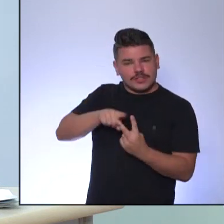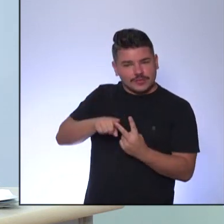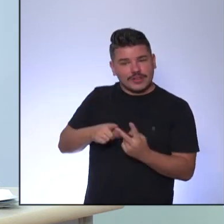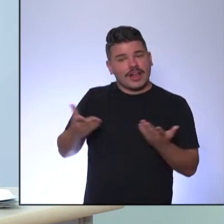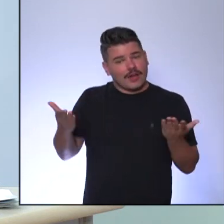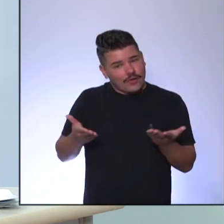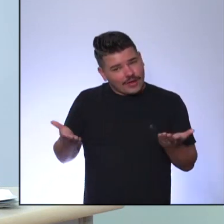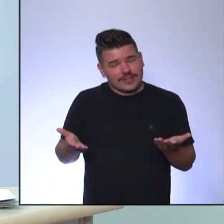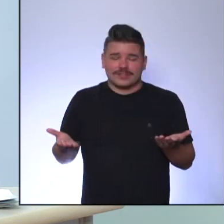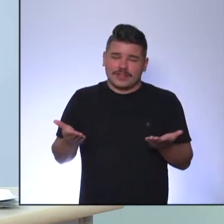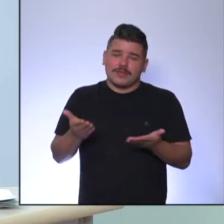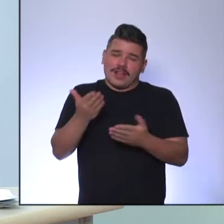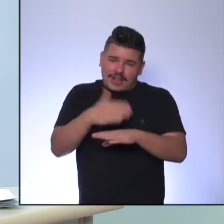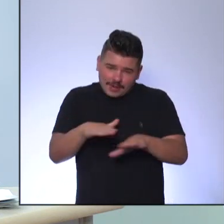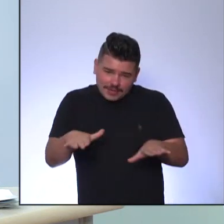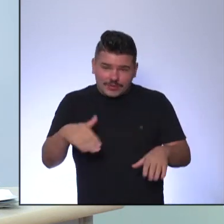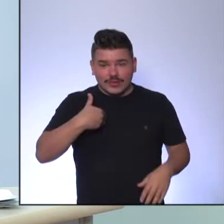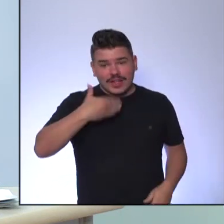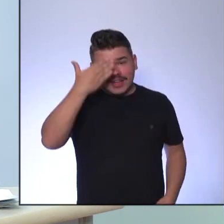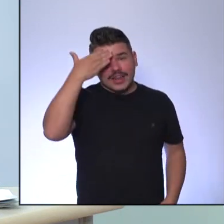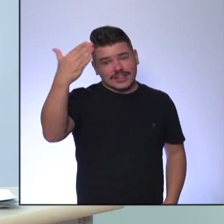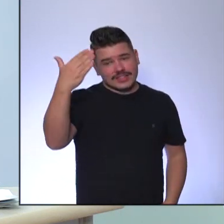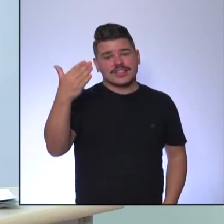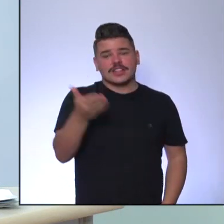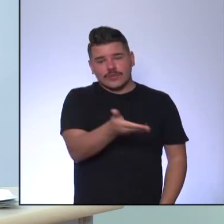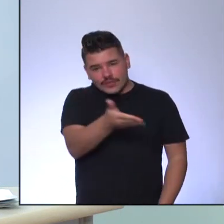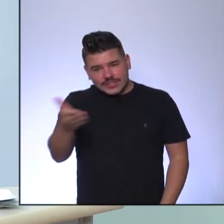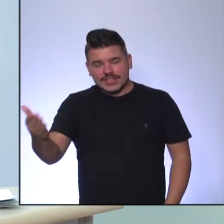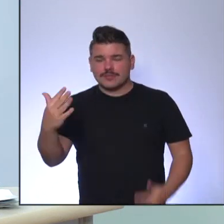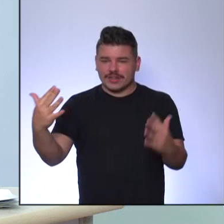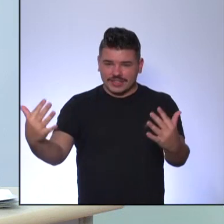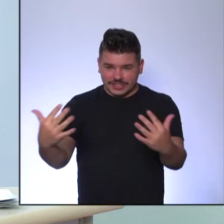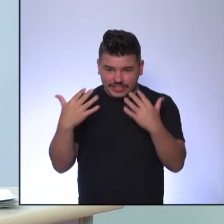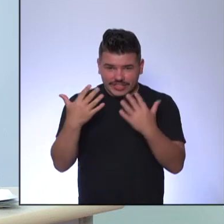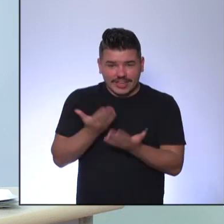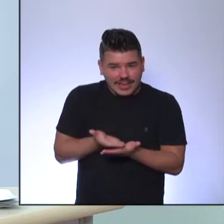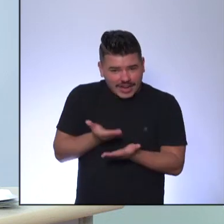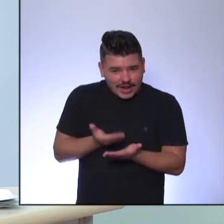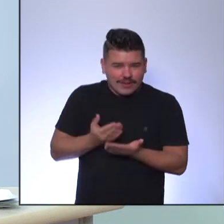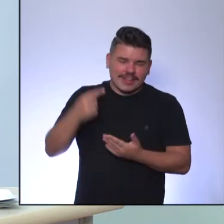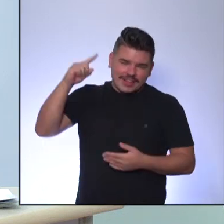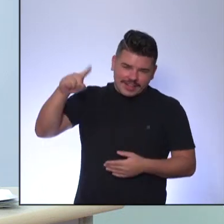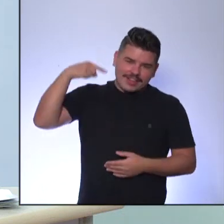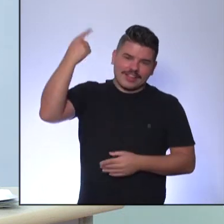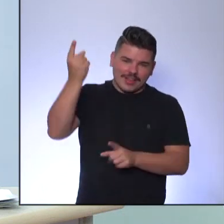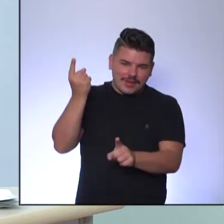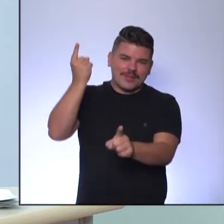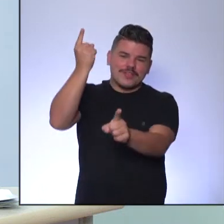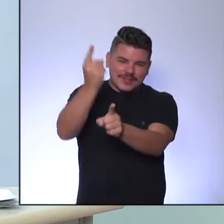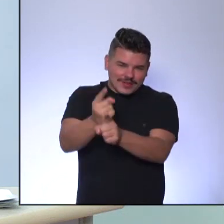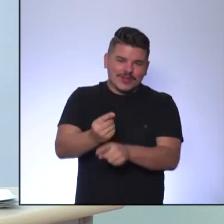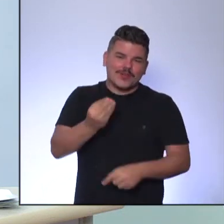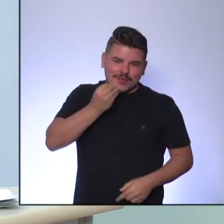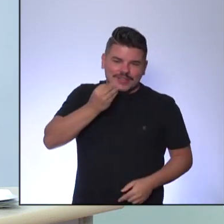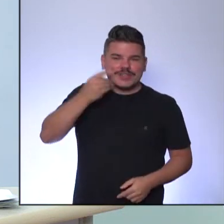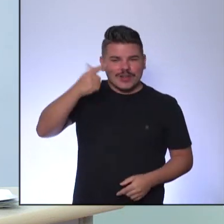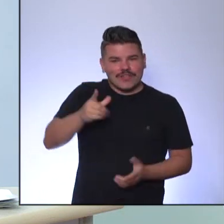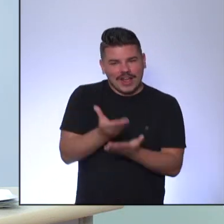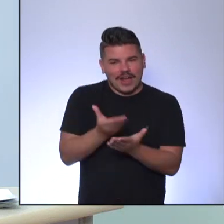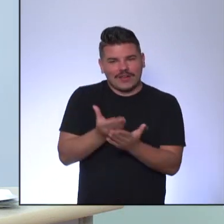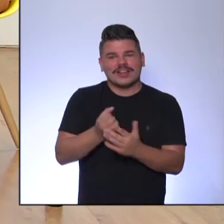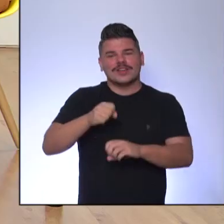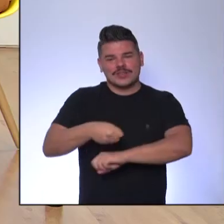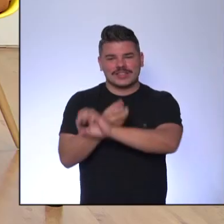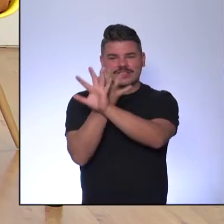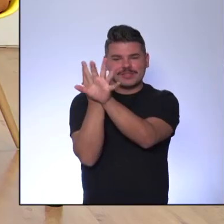aqui. Né? Te agradece aí a audiência, né? E até uma próxima oportunidade aqui no Centro de Mídias do